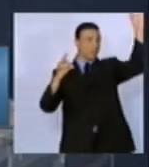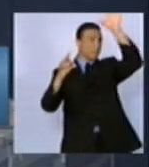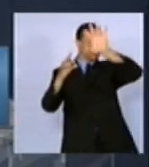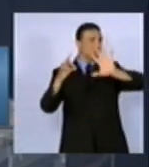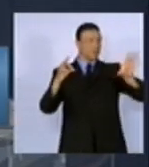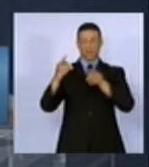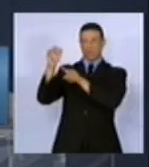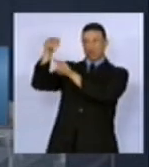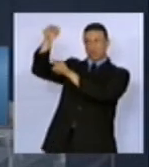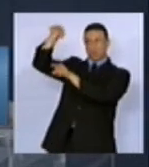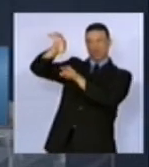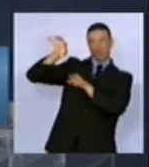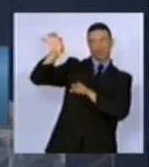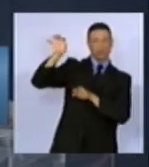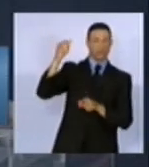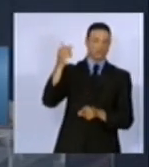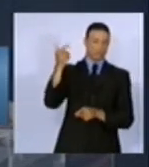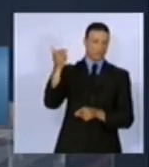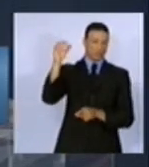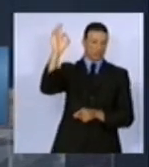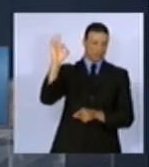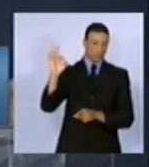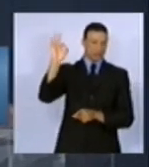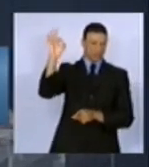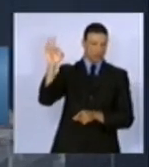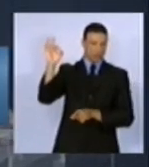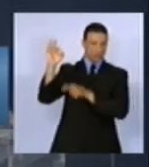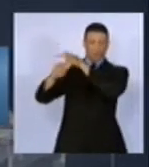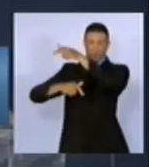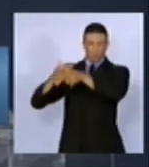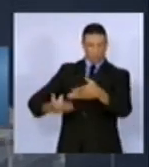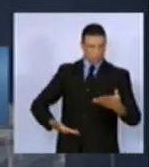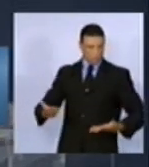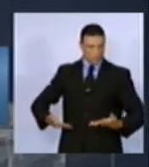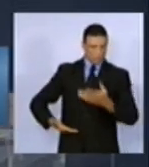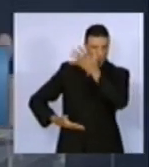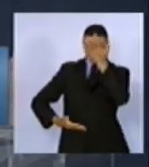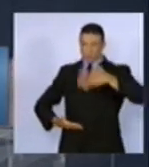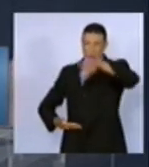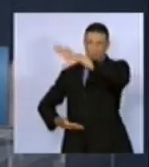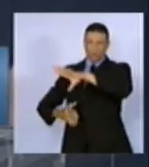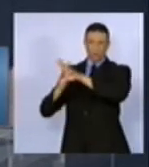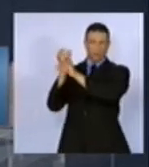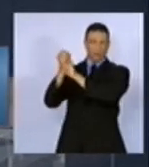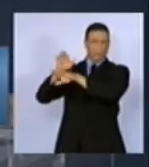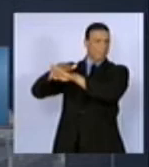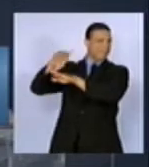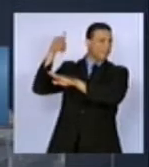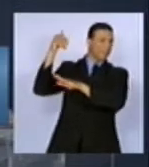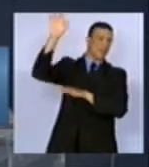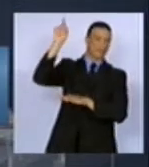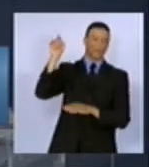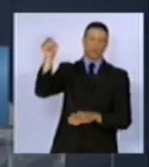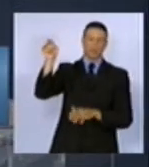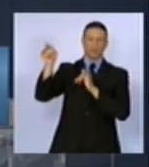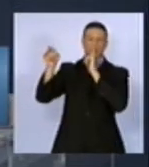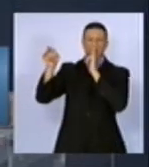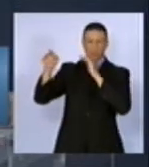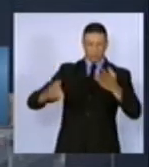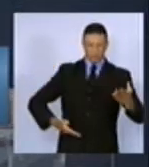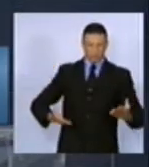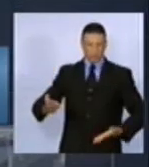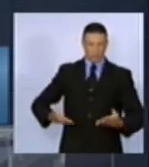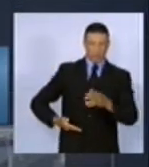Nesta mesma proporção Diferentemente do centro-sul emprega bem mais mão de obra só com relação à empregos temos